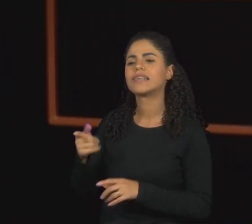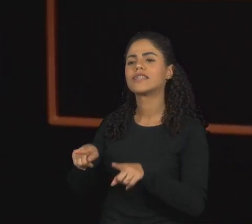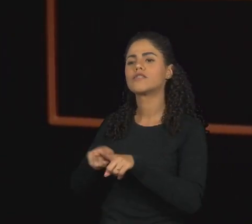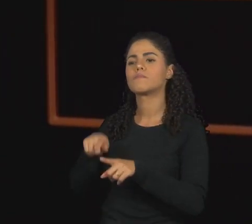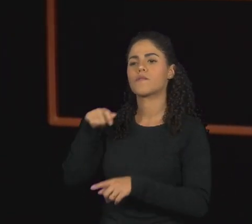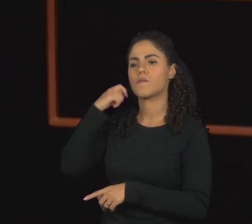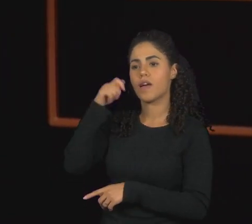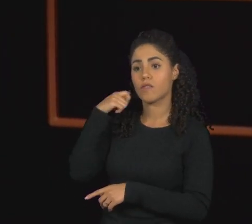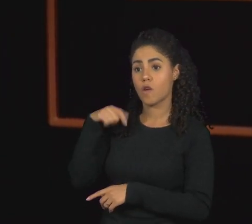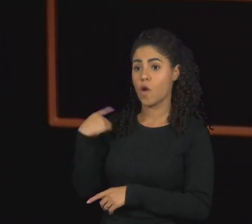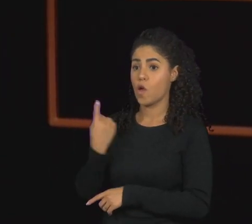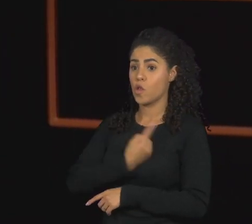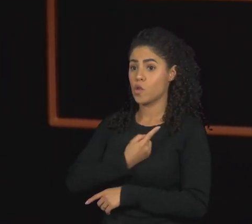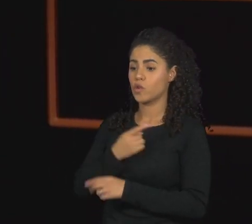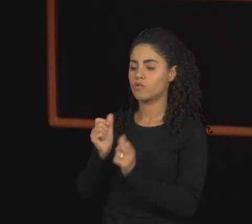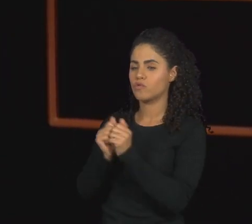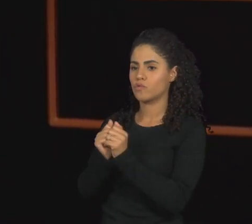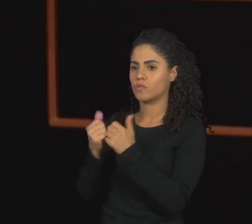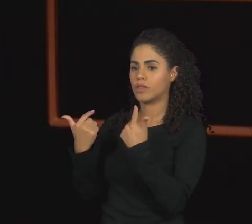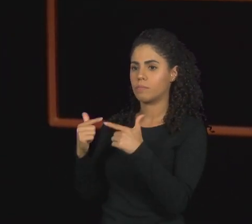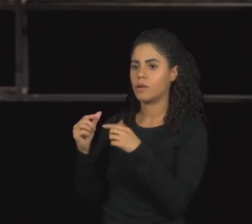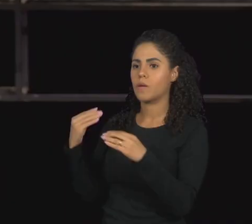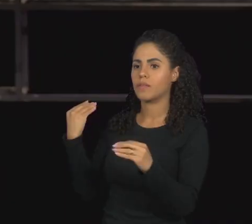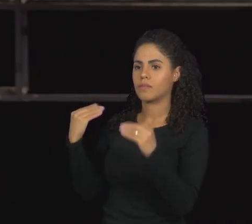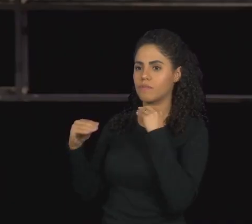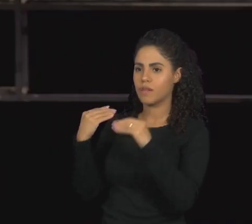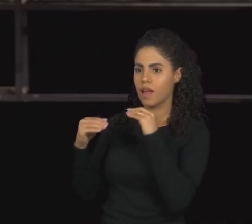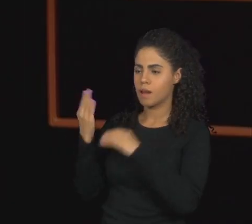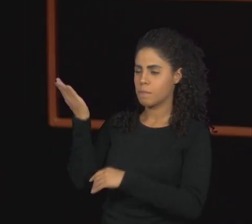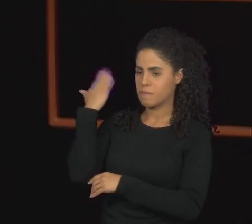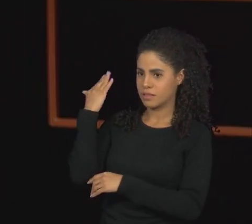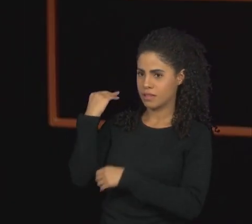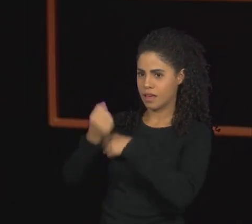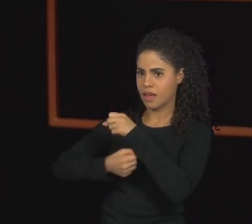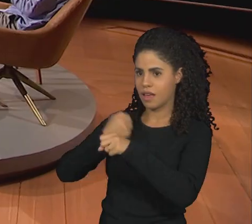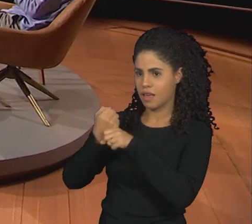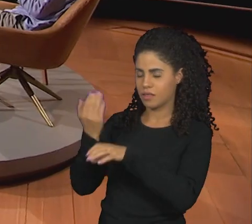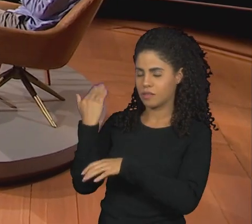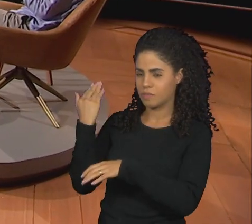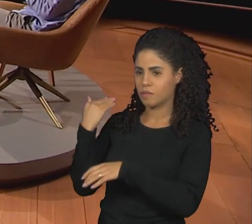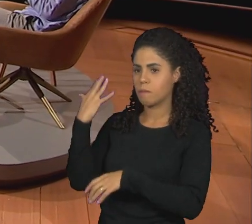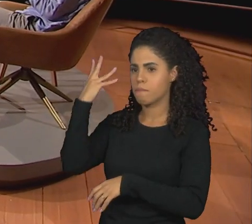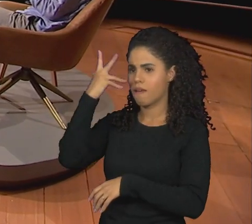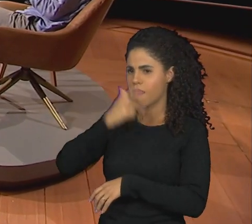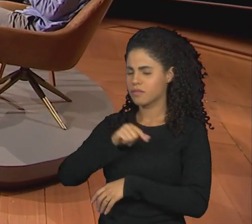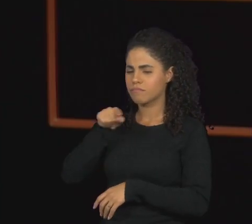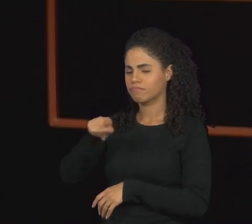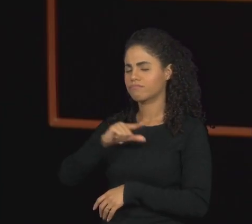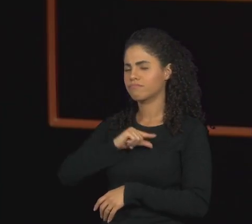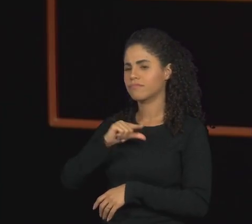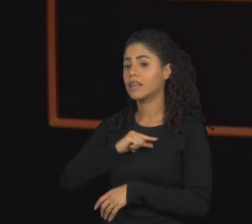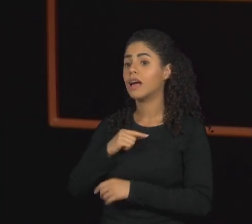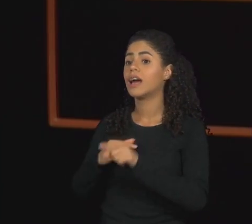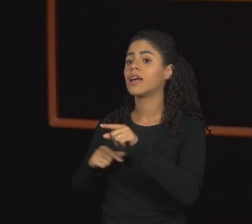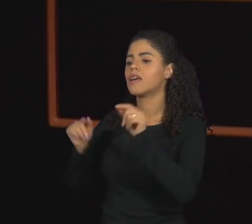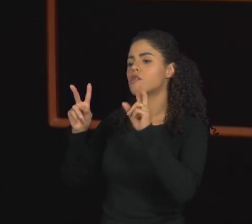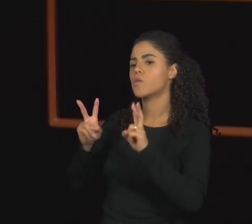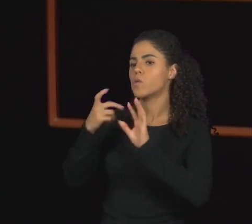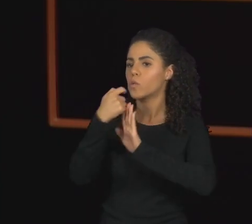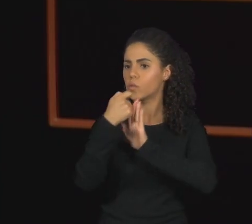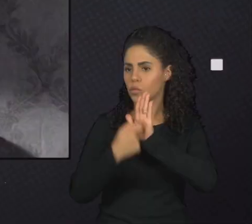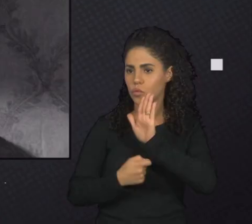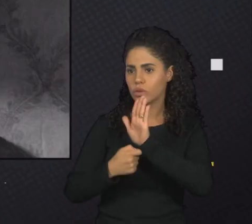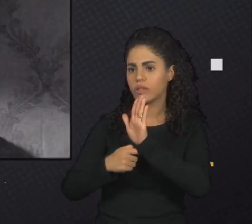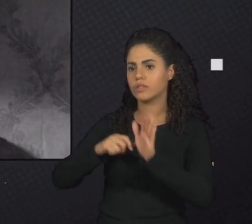fez uma novela juntos o ano passado. Beleza Fatal. Que é a novela Beleza Fatal. E aí veio esse texto da